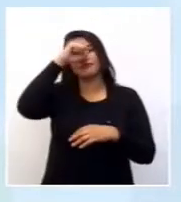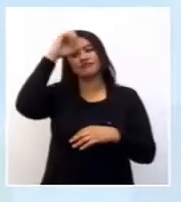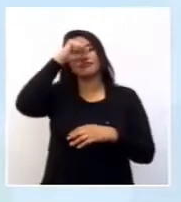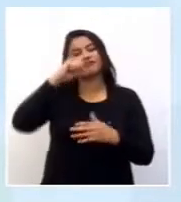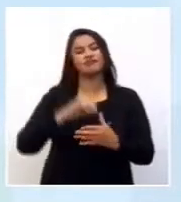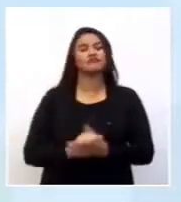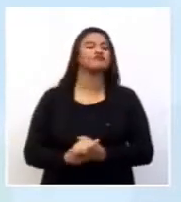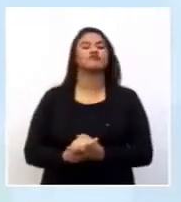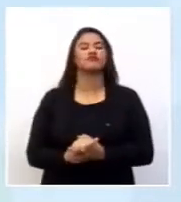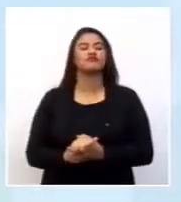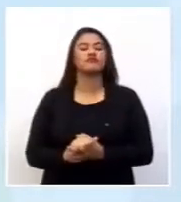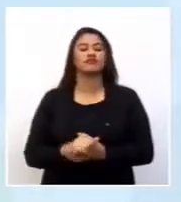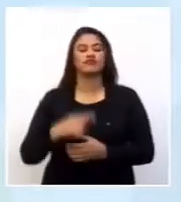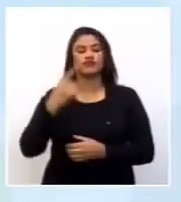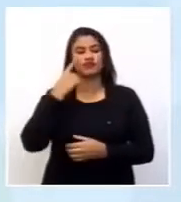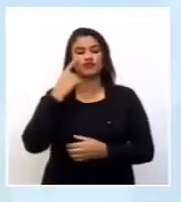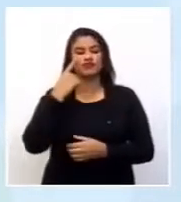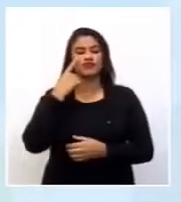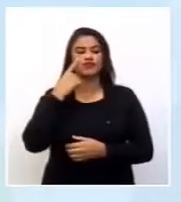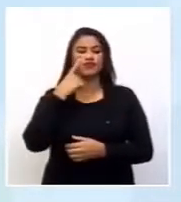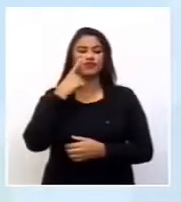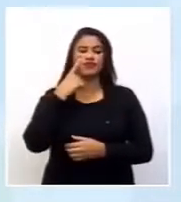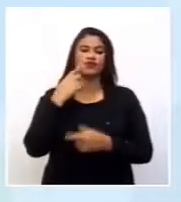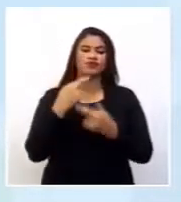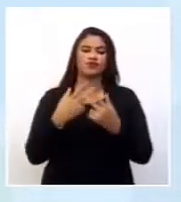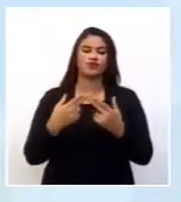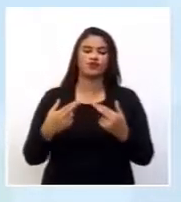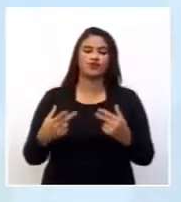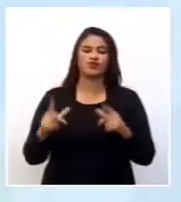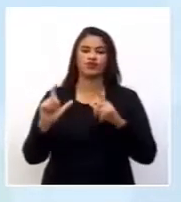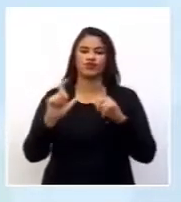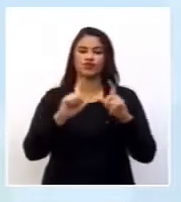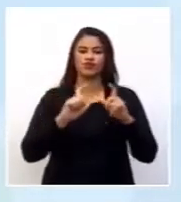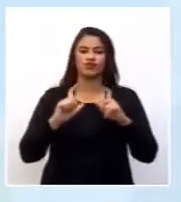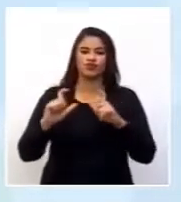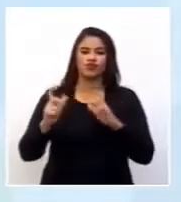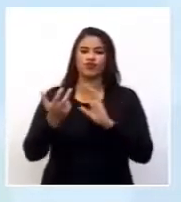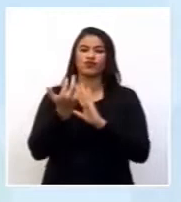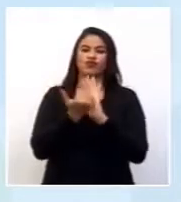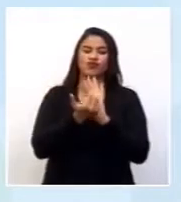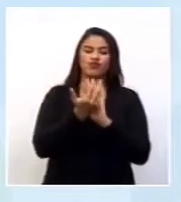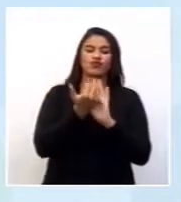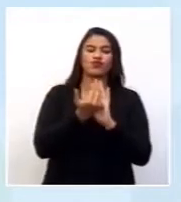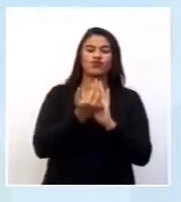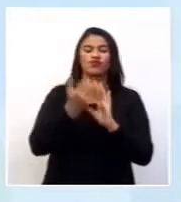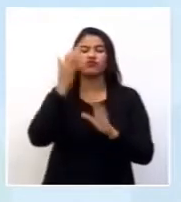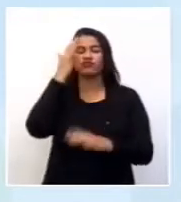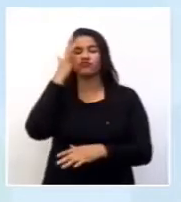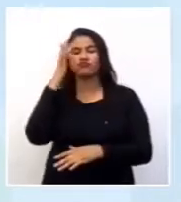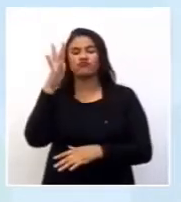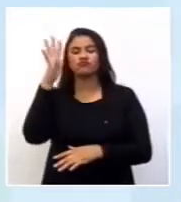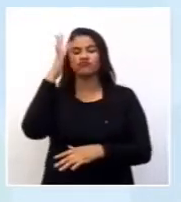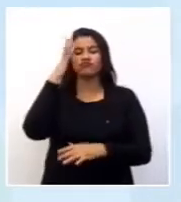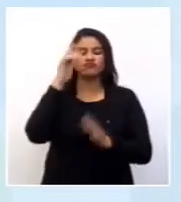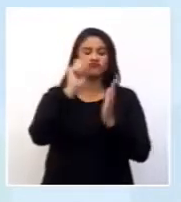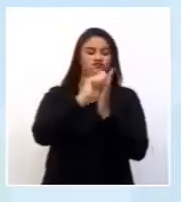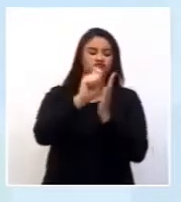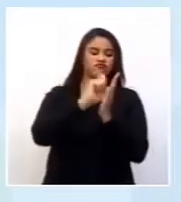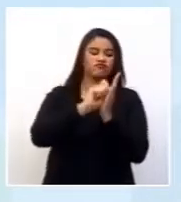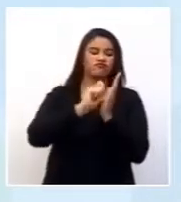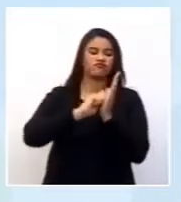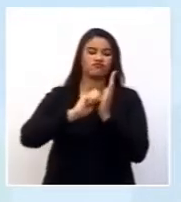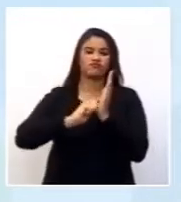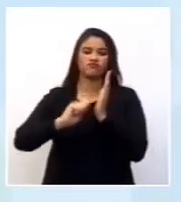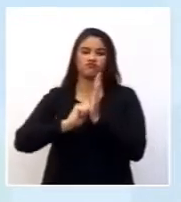vamos verificando, elencando essas imagens, então os professores vão olhando, refletindo, fazendo algumas anotações